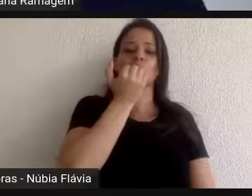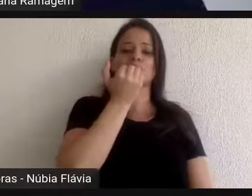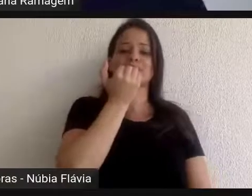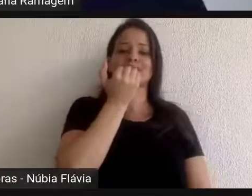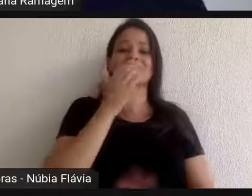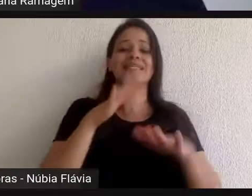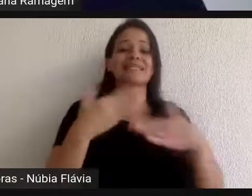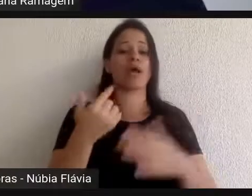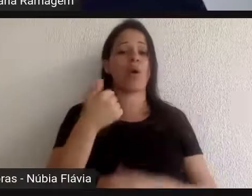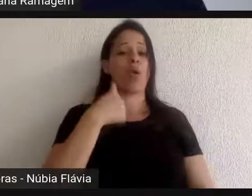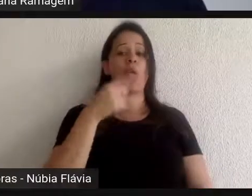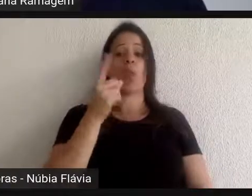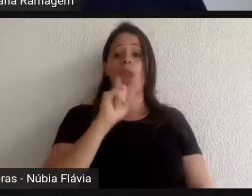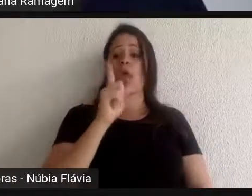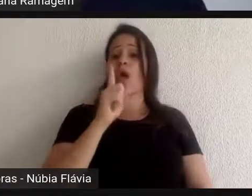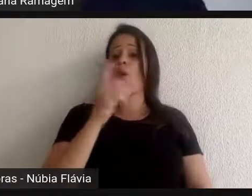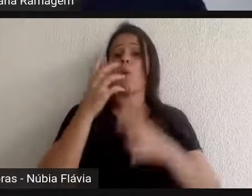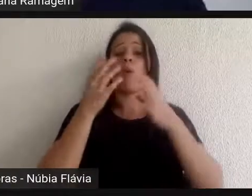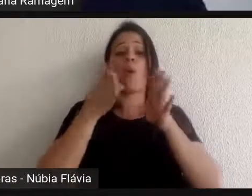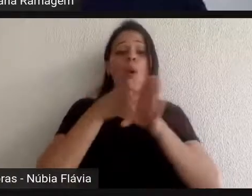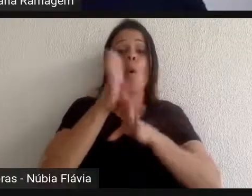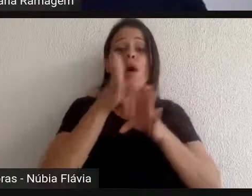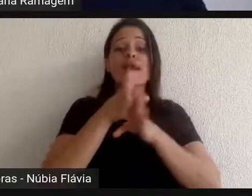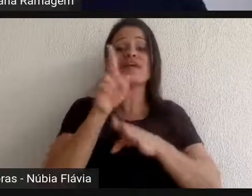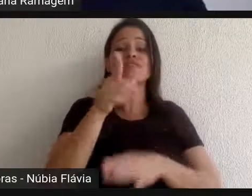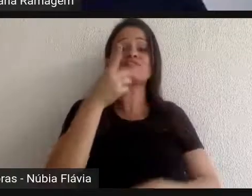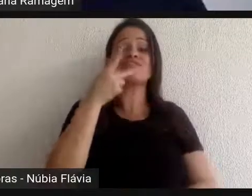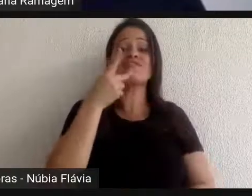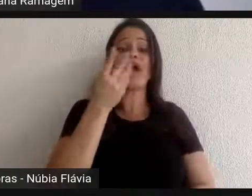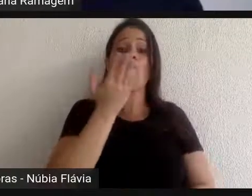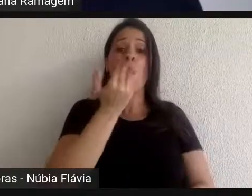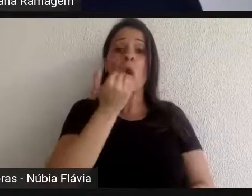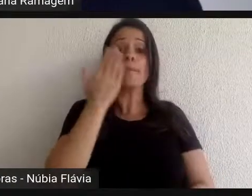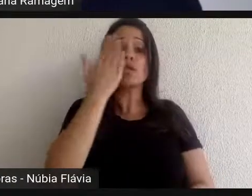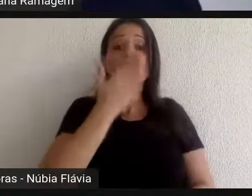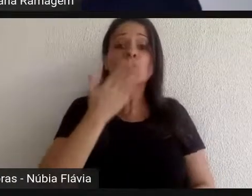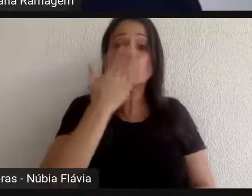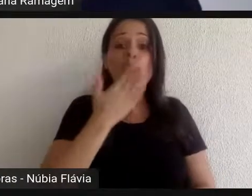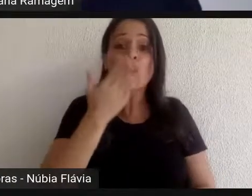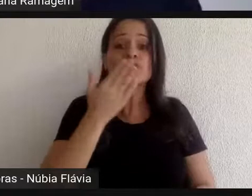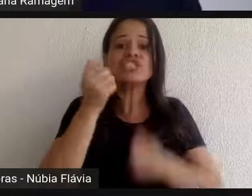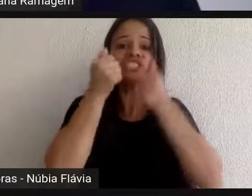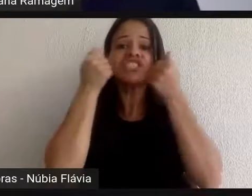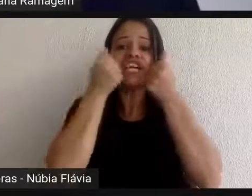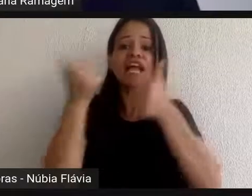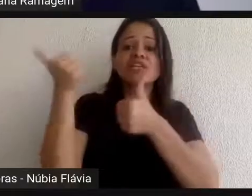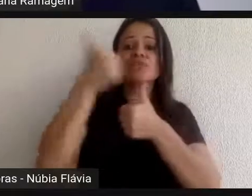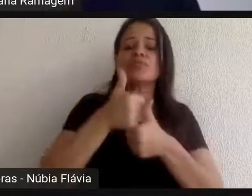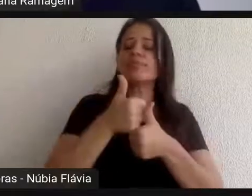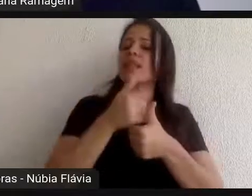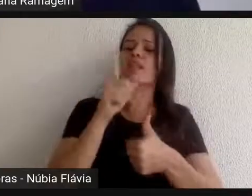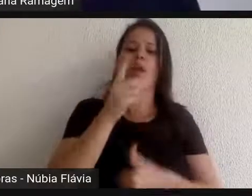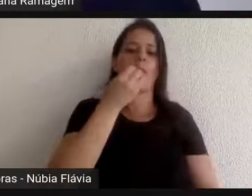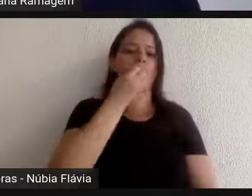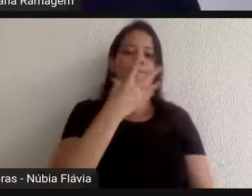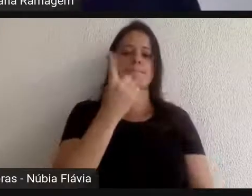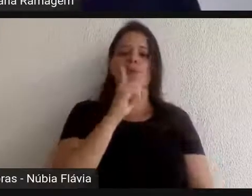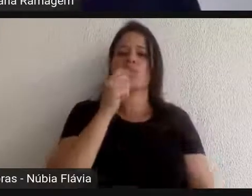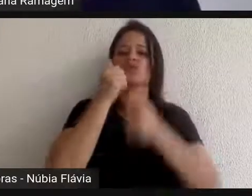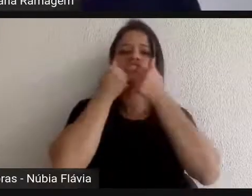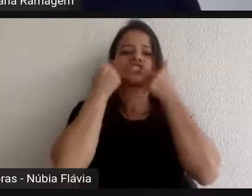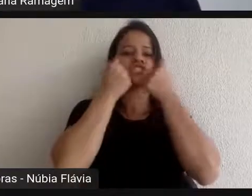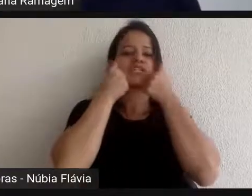eu não recomendo matar a vontade do doce com o chiclete, tá? O que eu